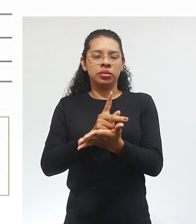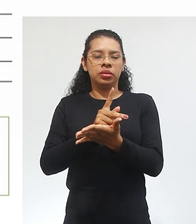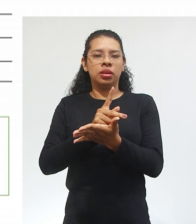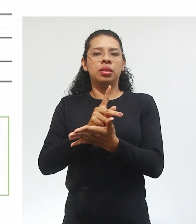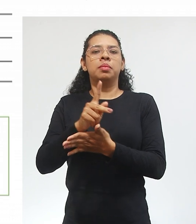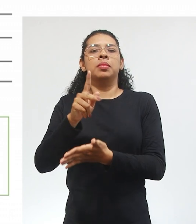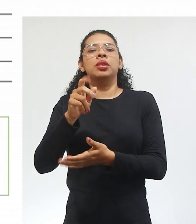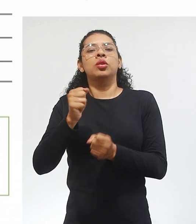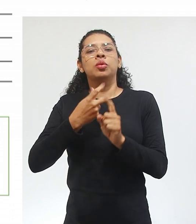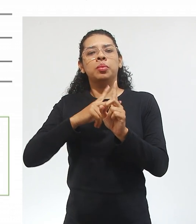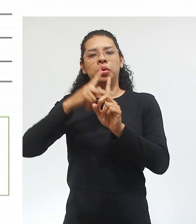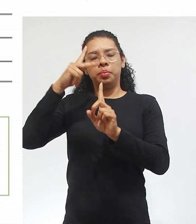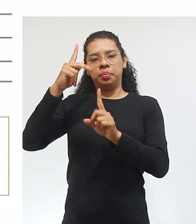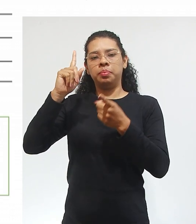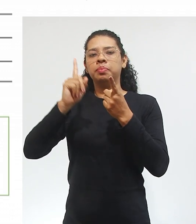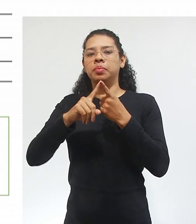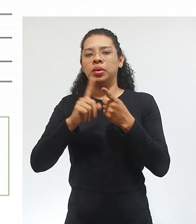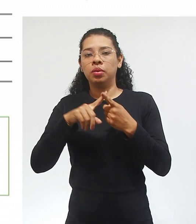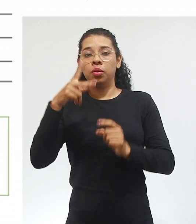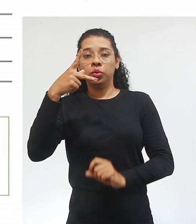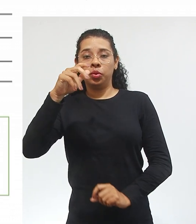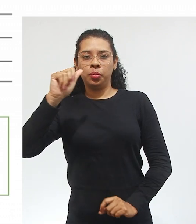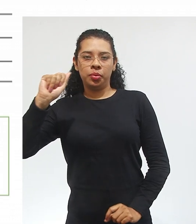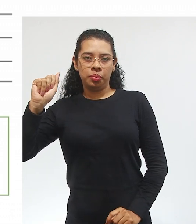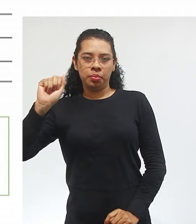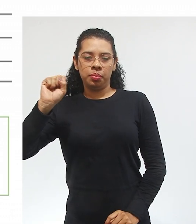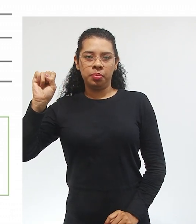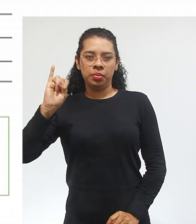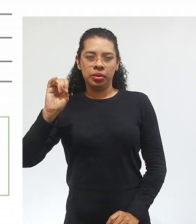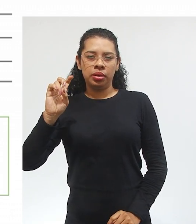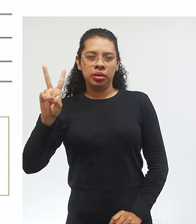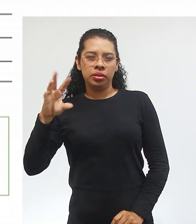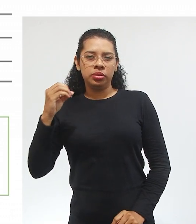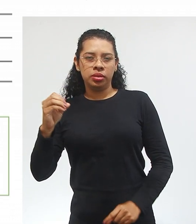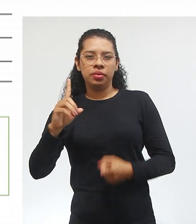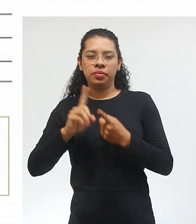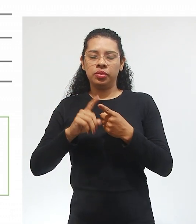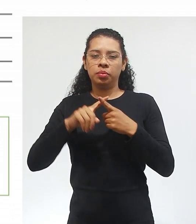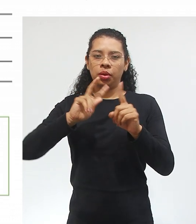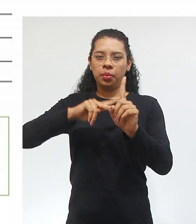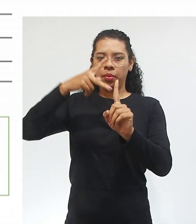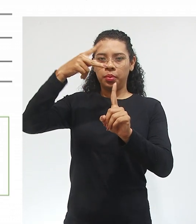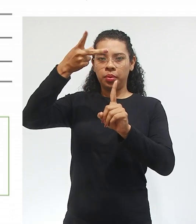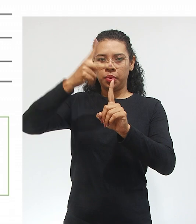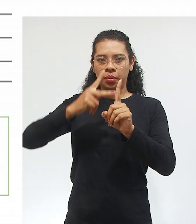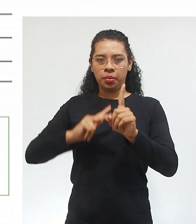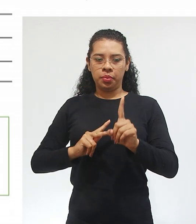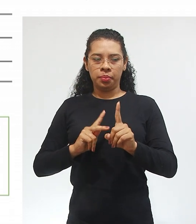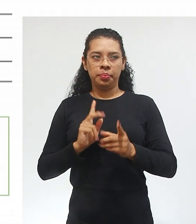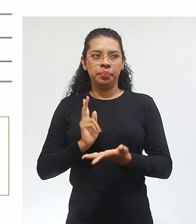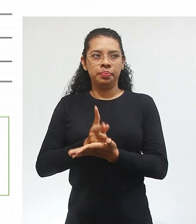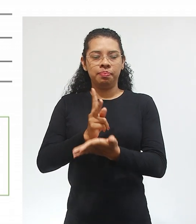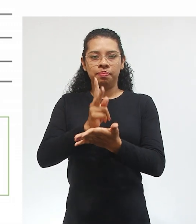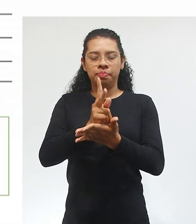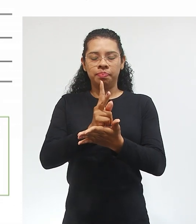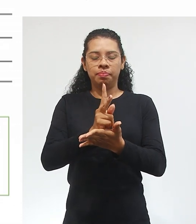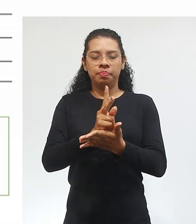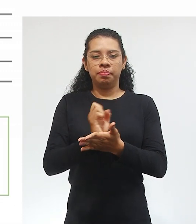meu passivo, tá? E se tiver a recuperar ou a receber, é lá do meu ativo.